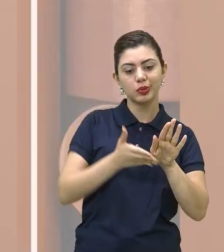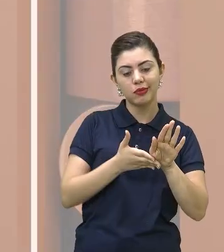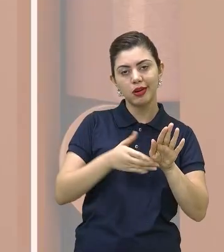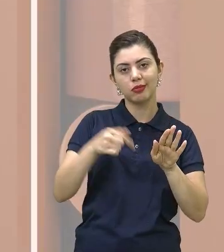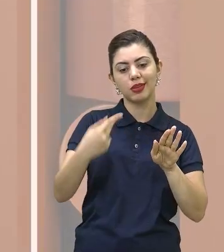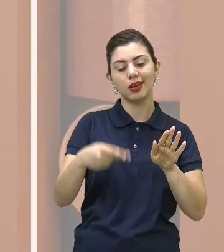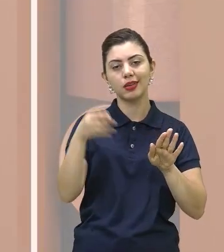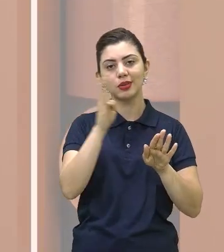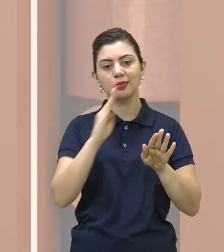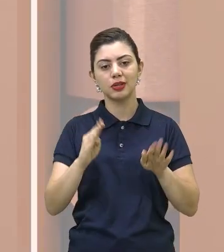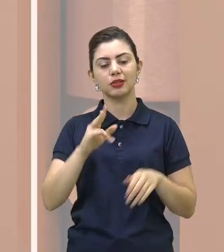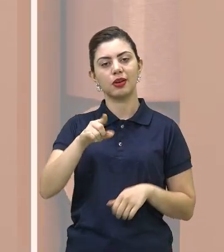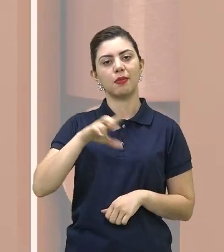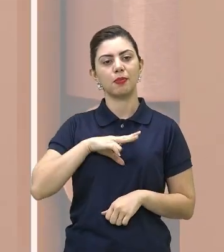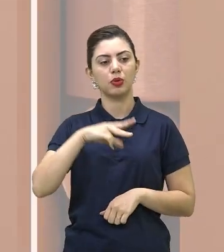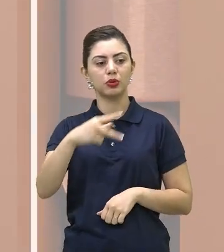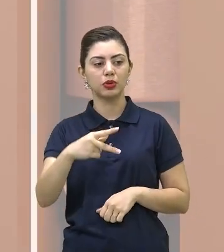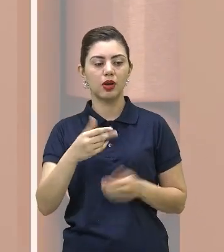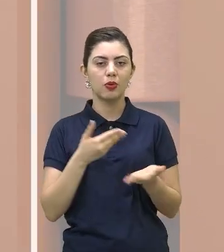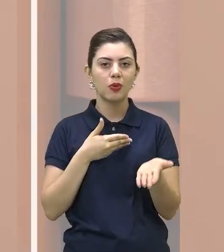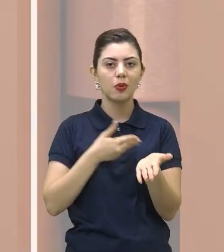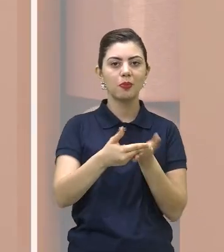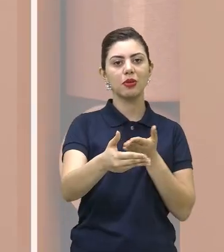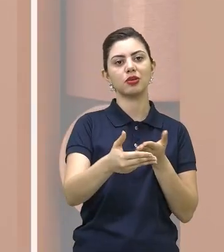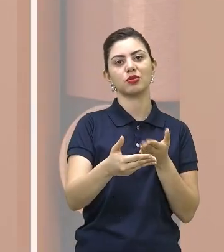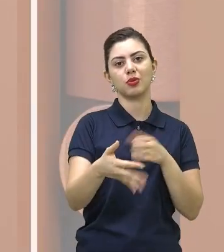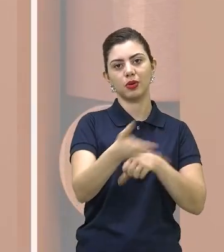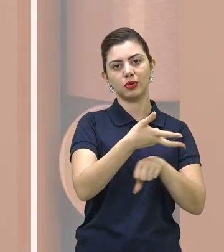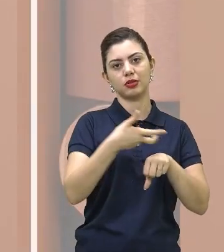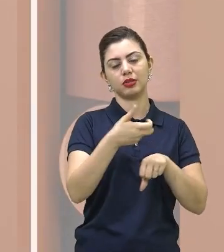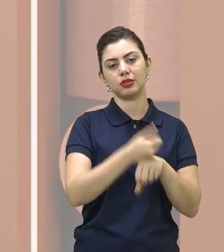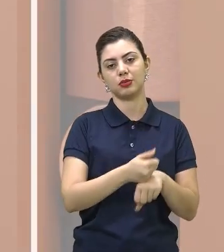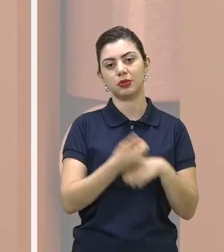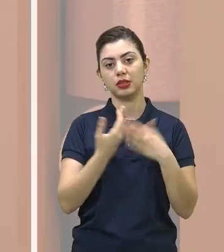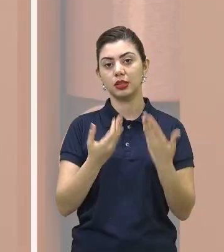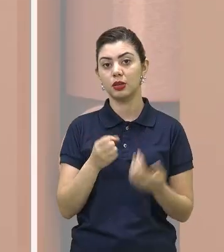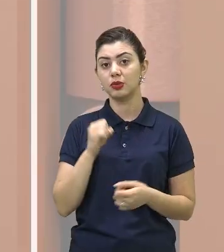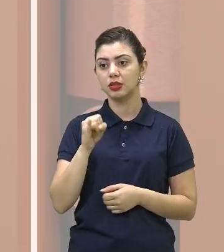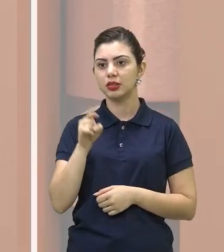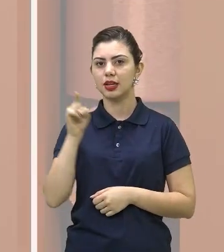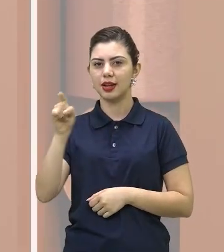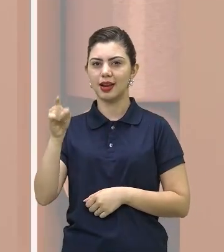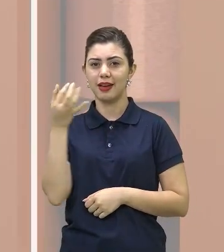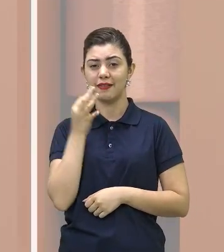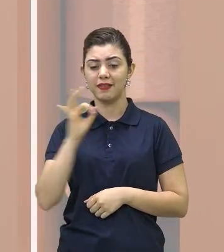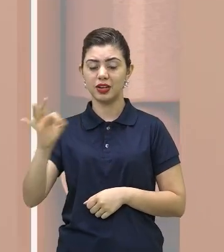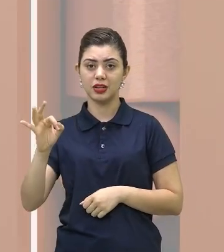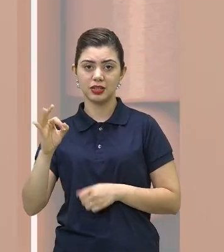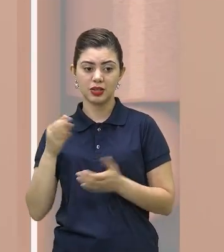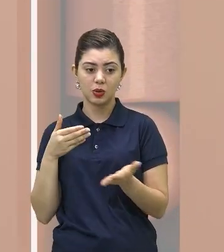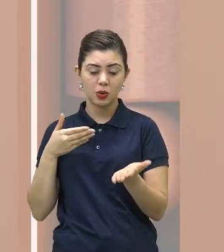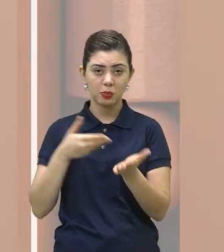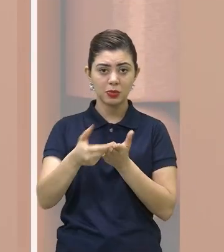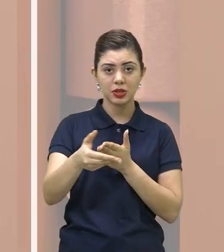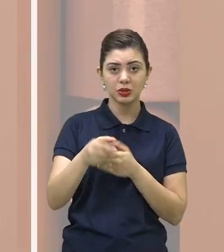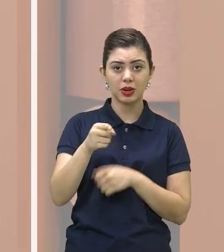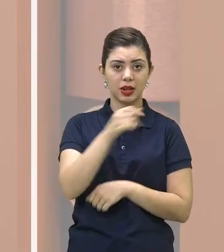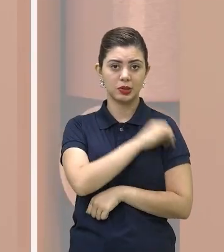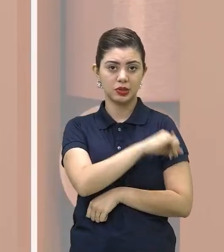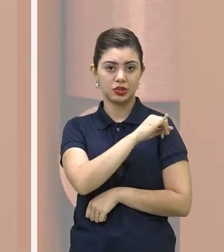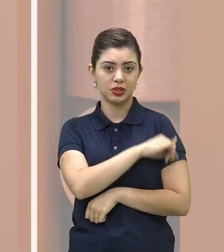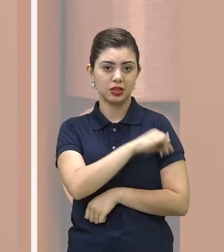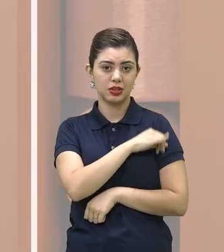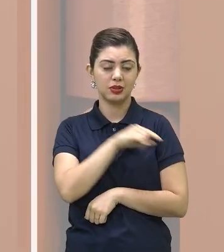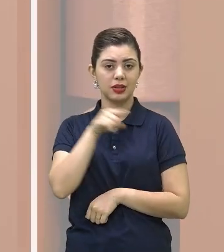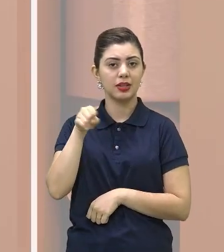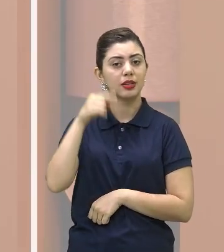depois que a gente vai então adentrando. Então se eles chegam nessa parte do Rio de Janeiro, eles já estão pensando em quê?